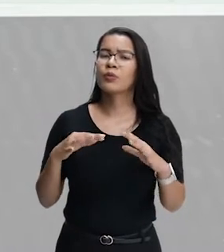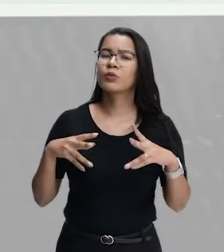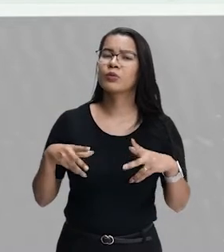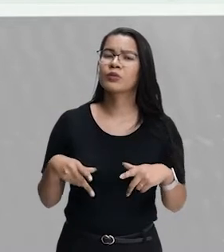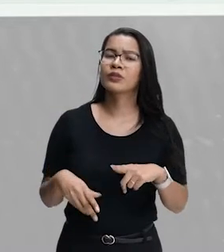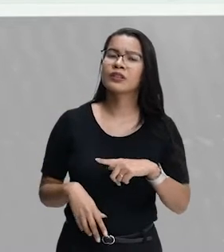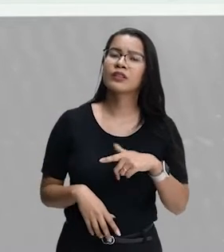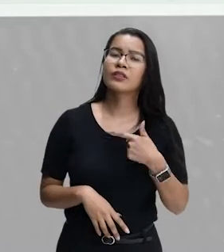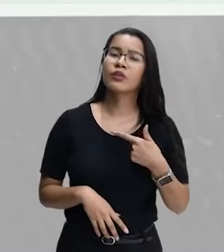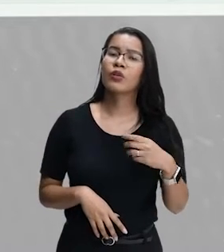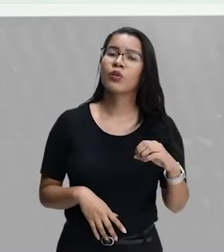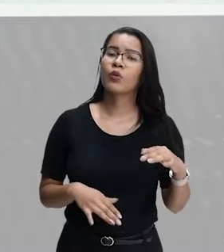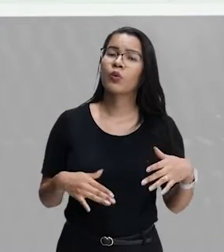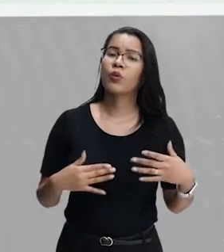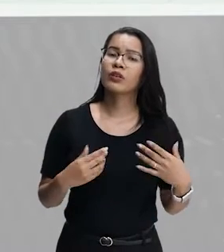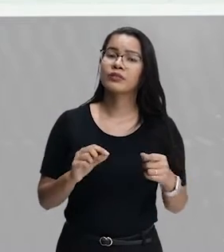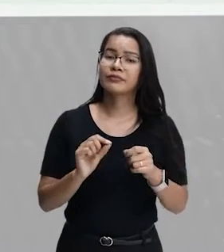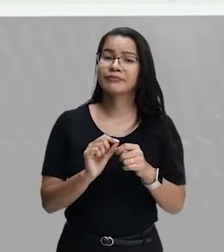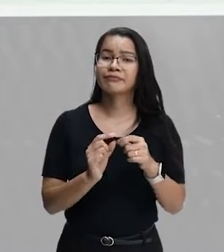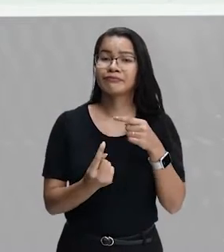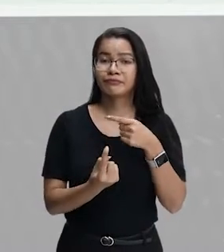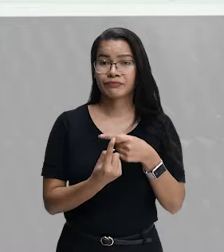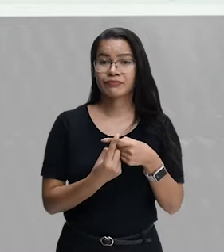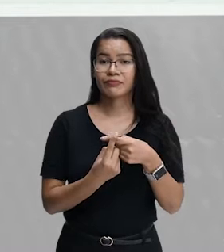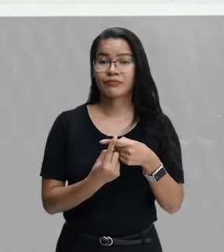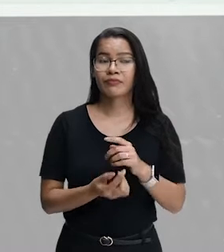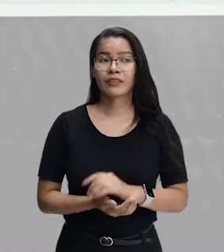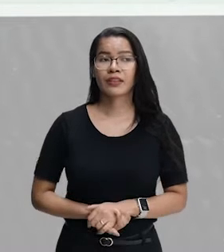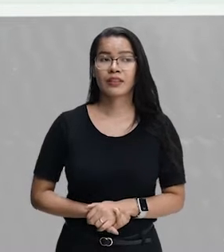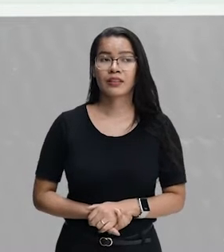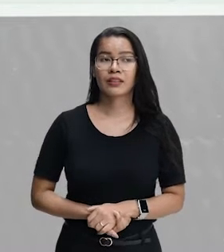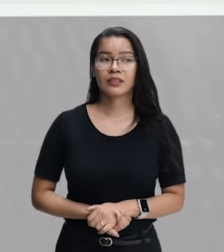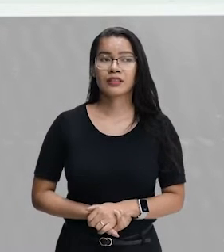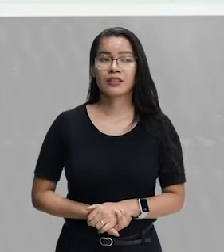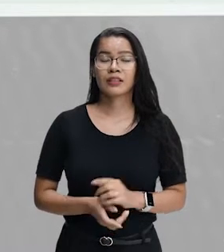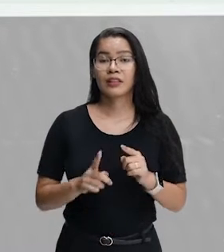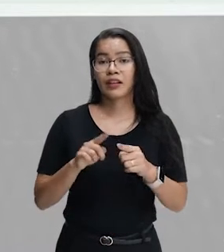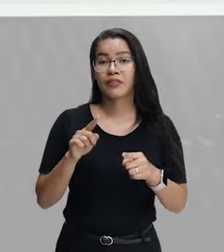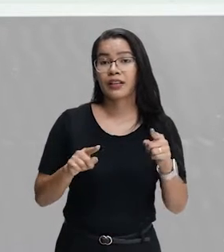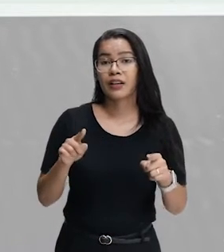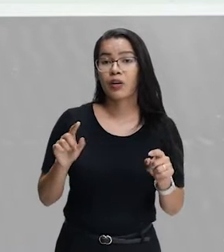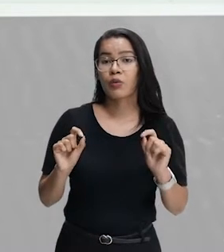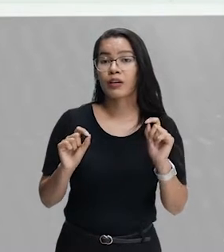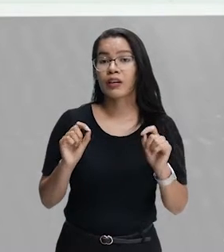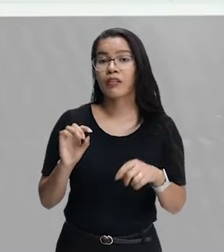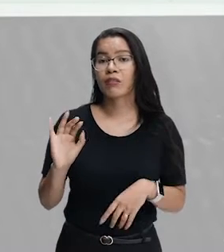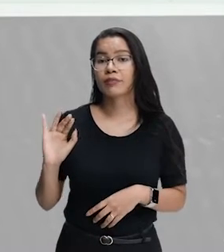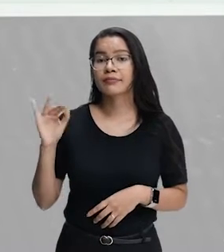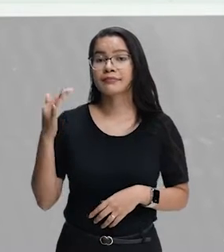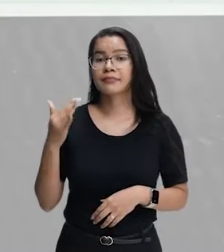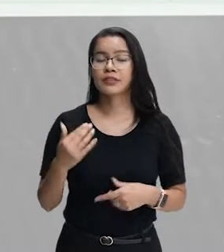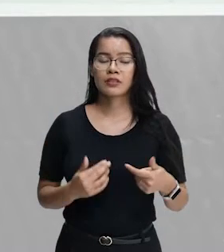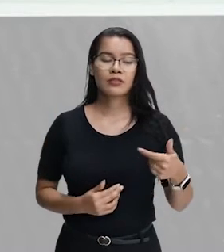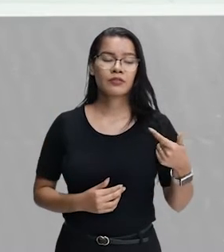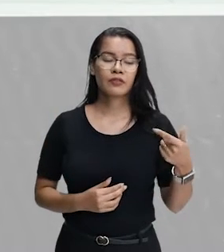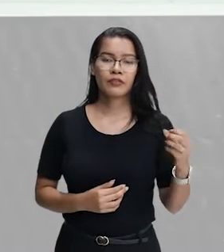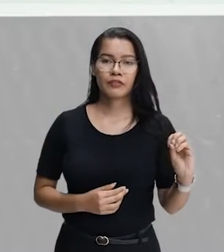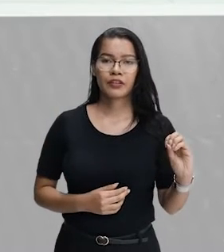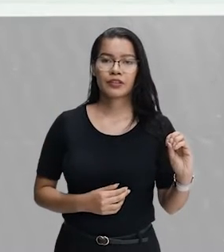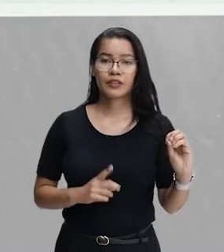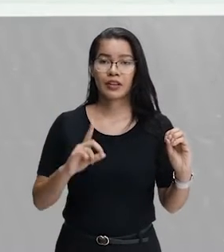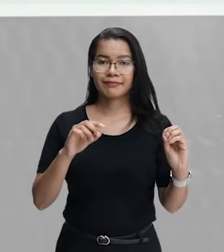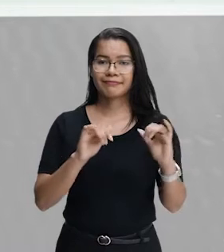fizer, quando eu fizer esse cálculo aqui, ó, dessa variância, eu vou pegar o quê? 20, que é o